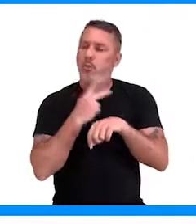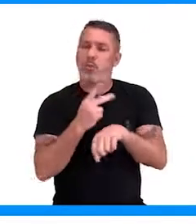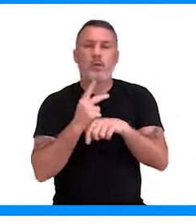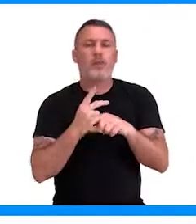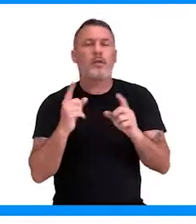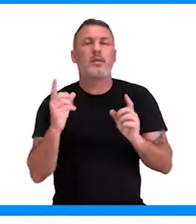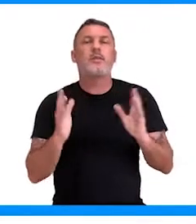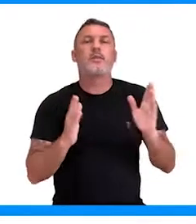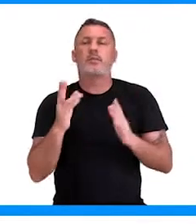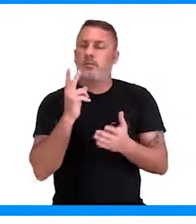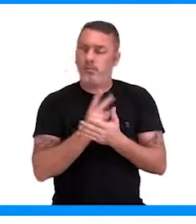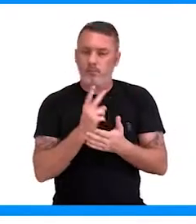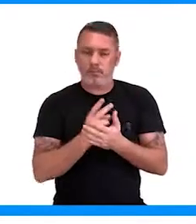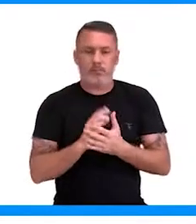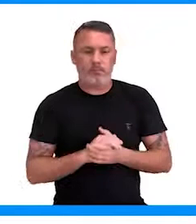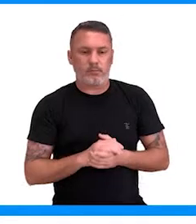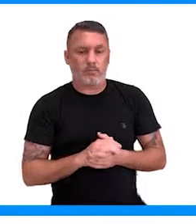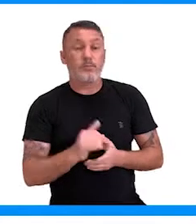tempo.